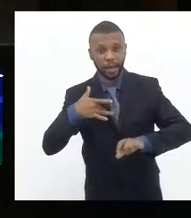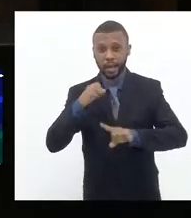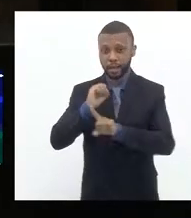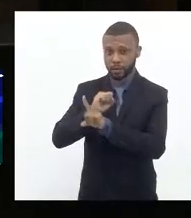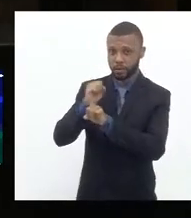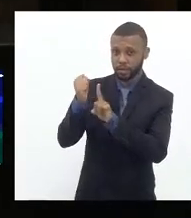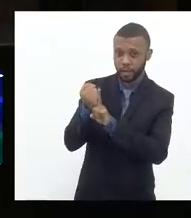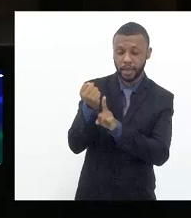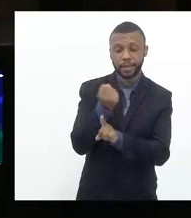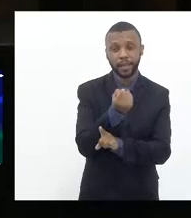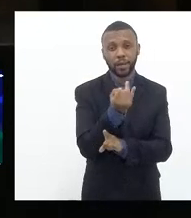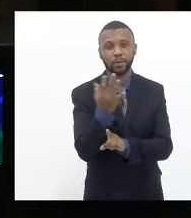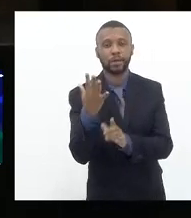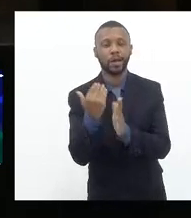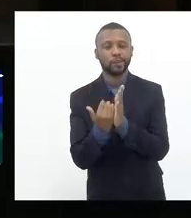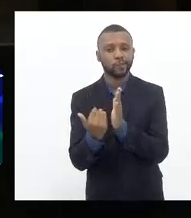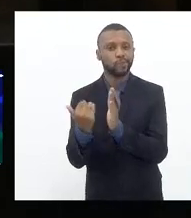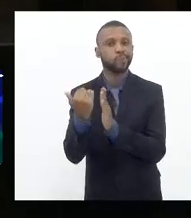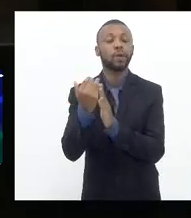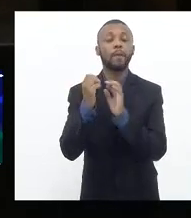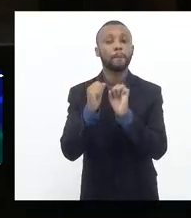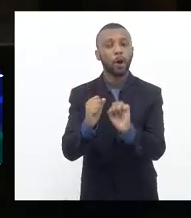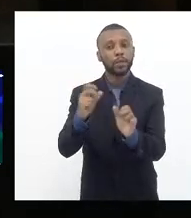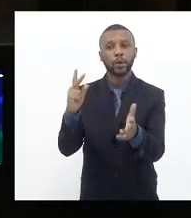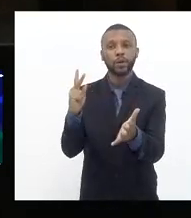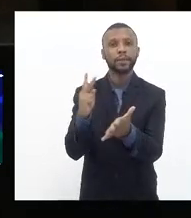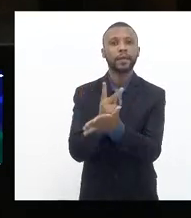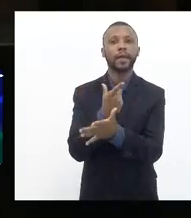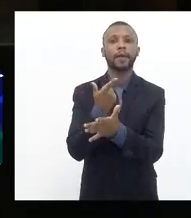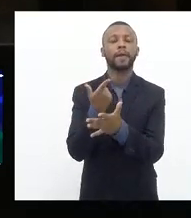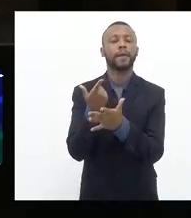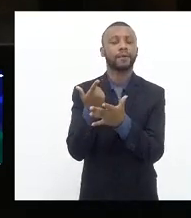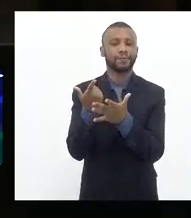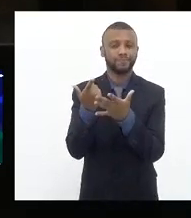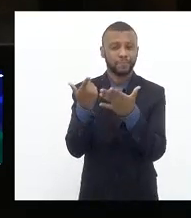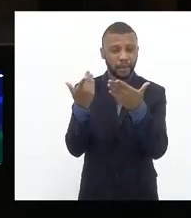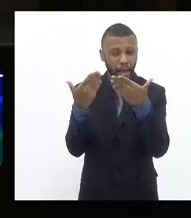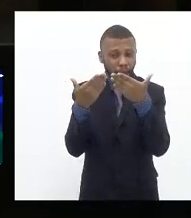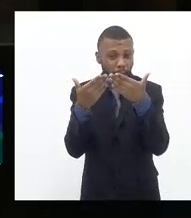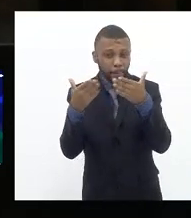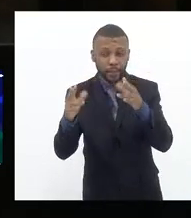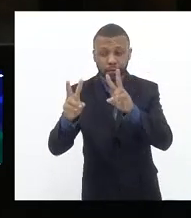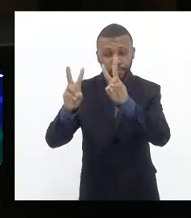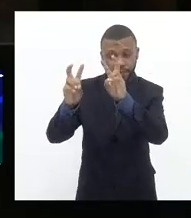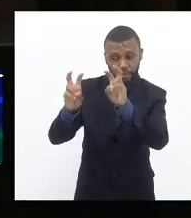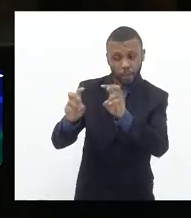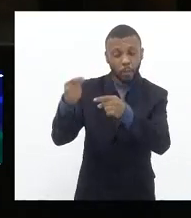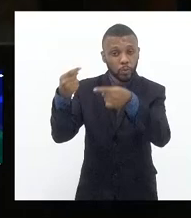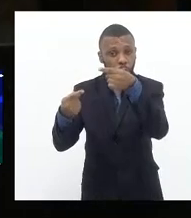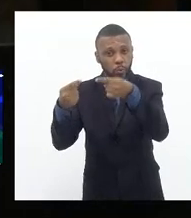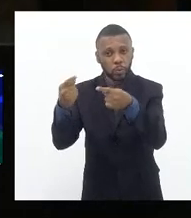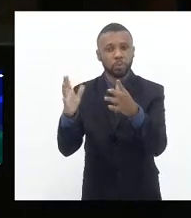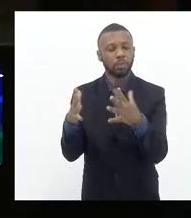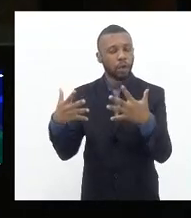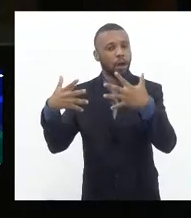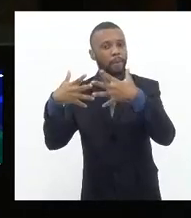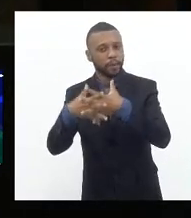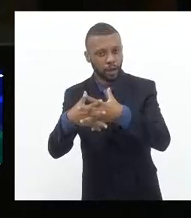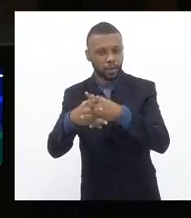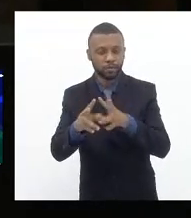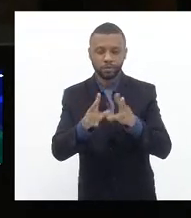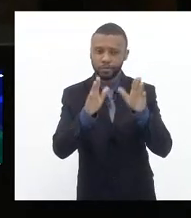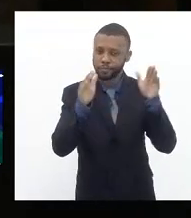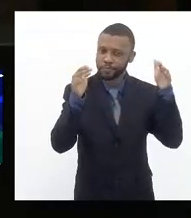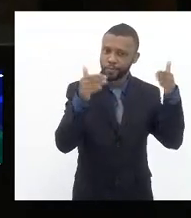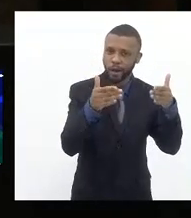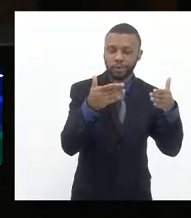se agravou e abre precedentes muito complicados em termos de saúde pública e saúde mental. Então, a gente tem